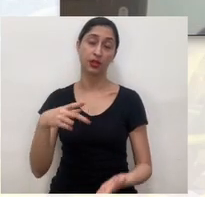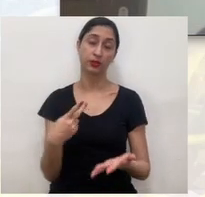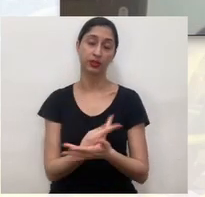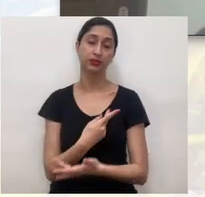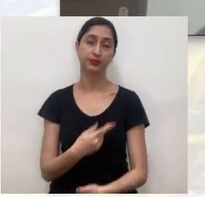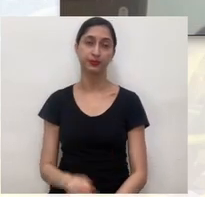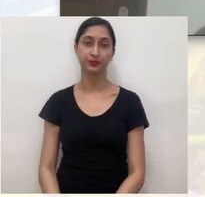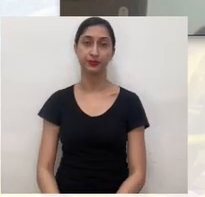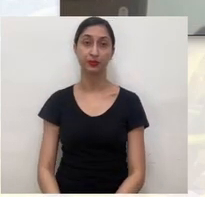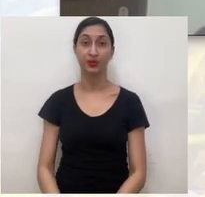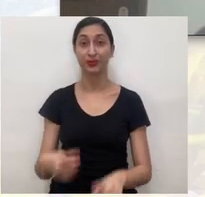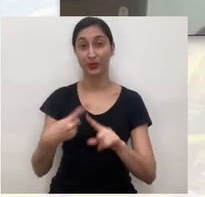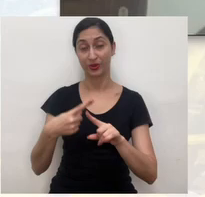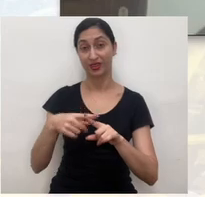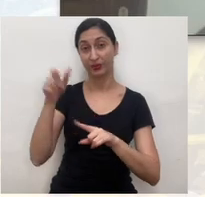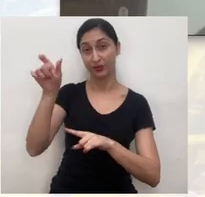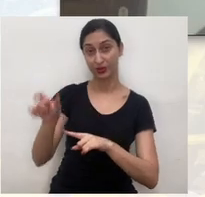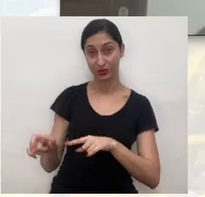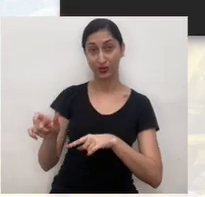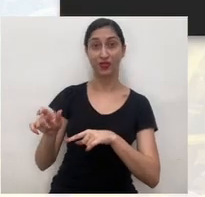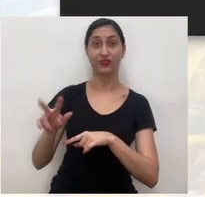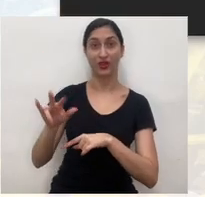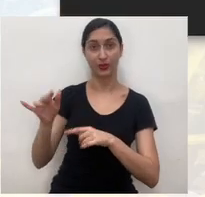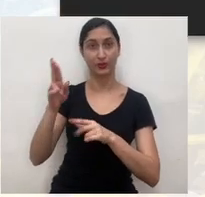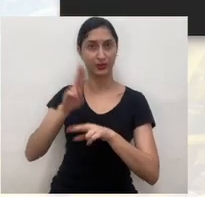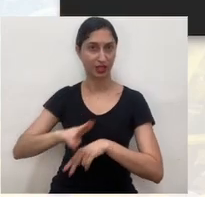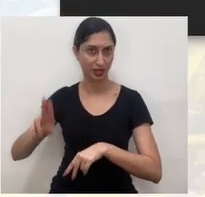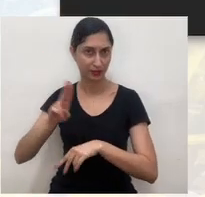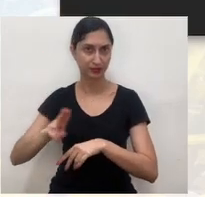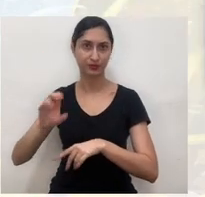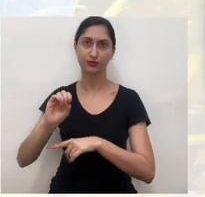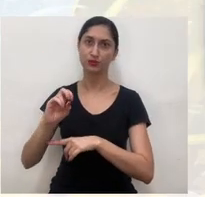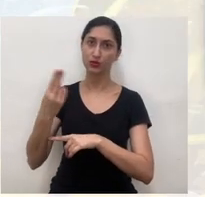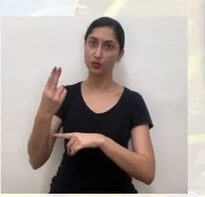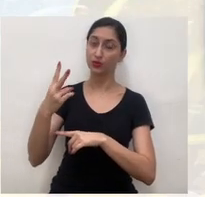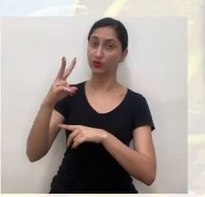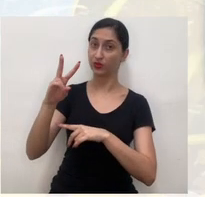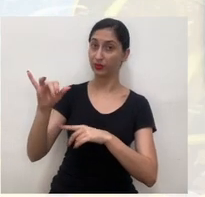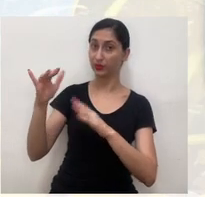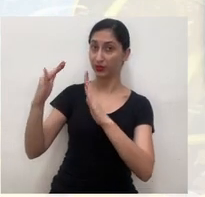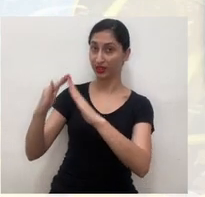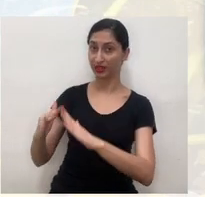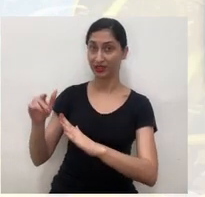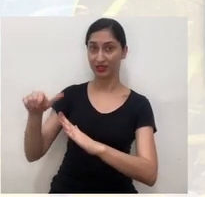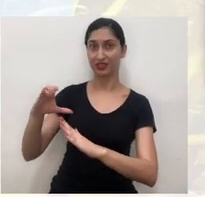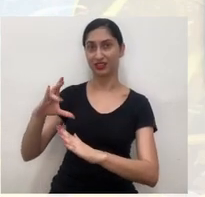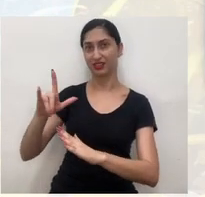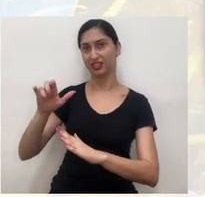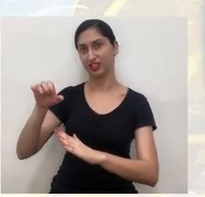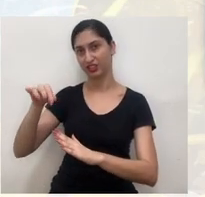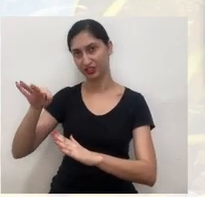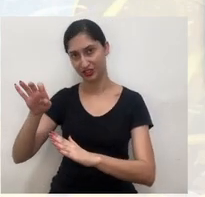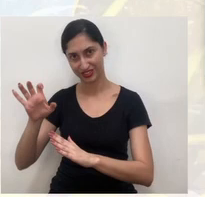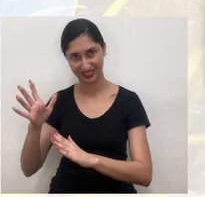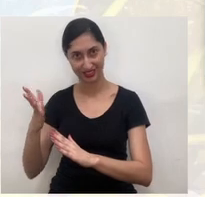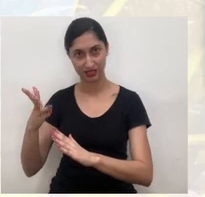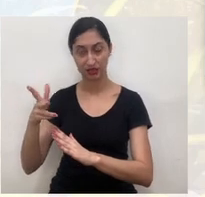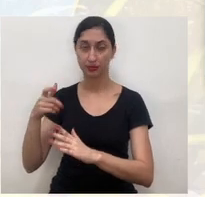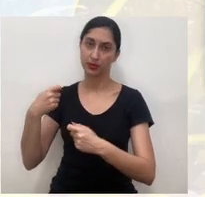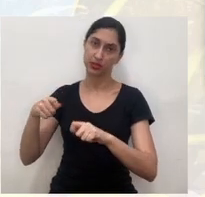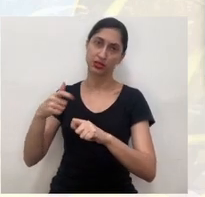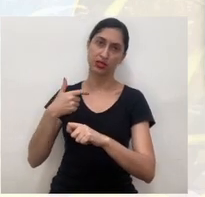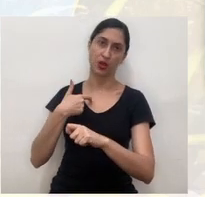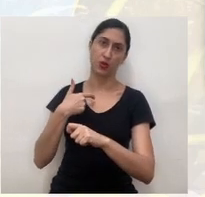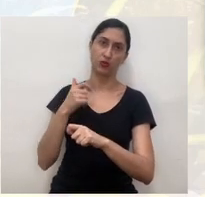vai usar e morar no jardim é o cliente, não somos nós, né? Então, há uma flexibilidade, há uma